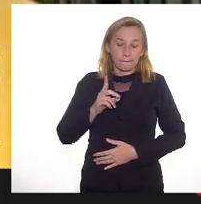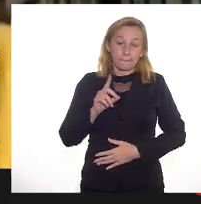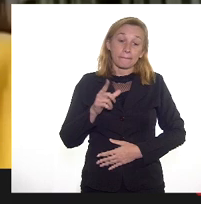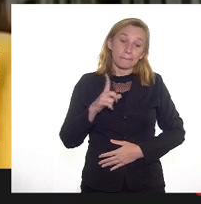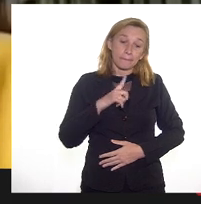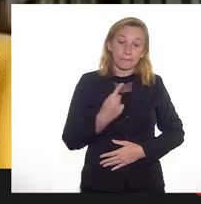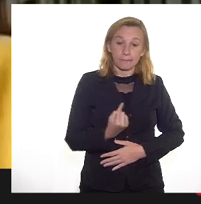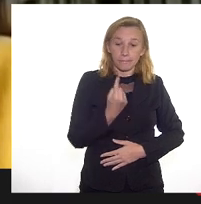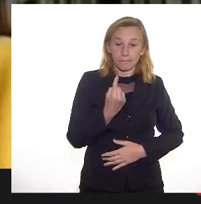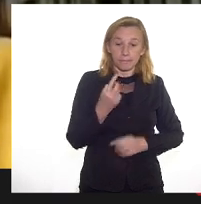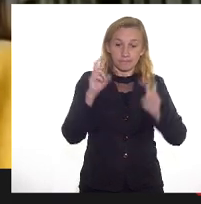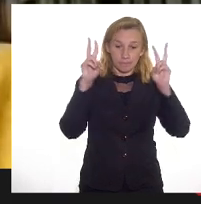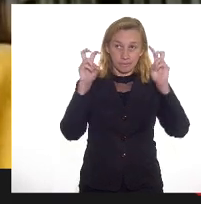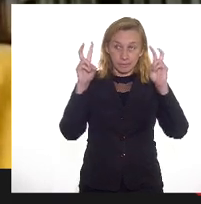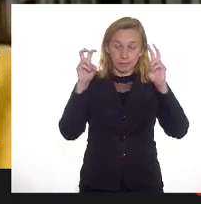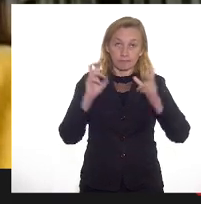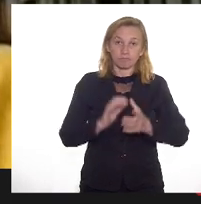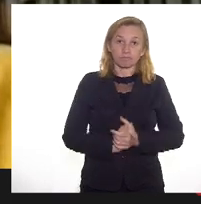caso muito